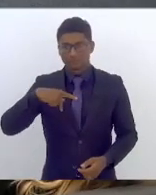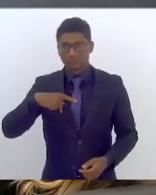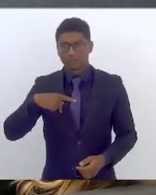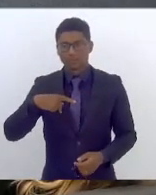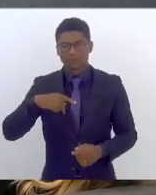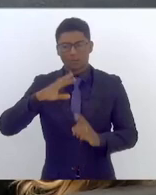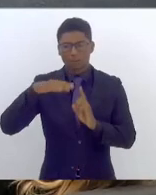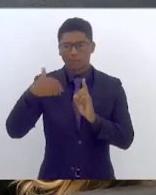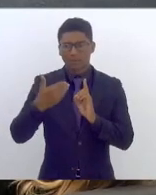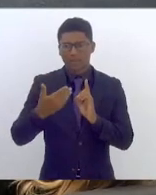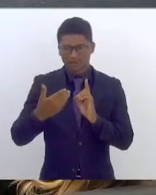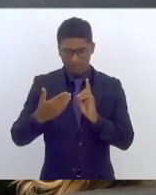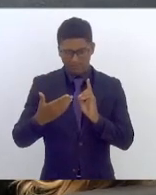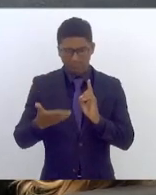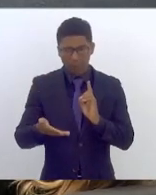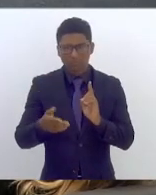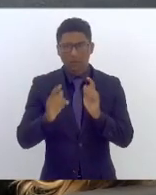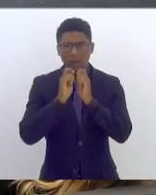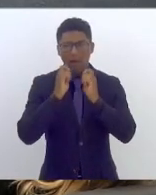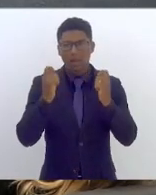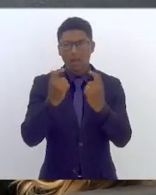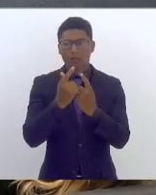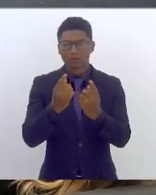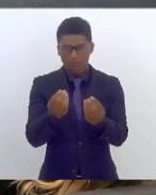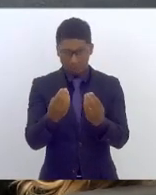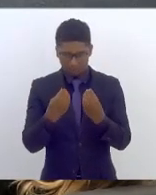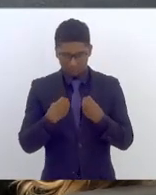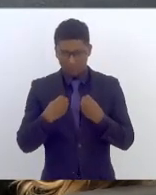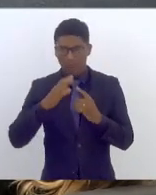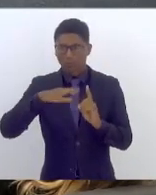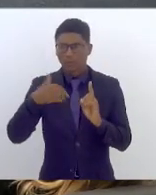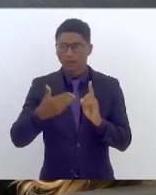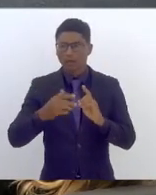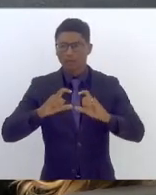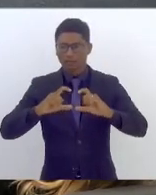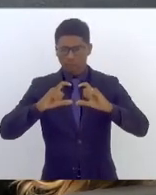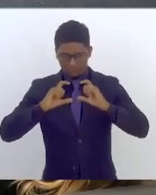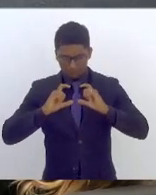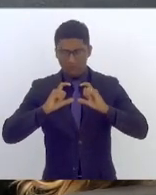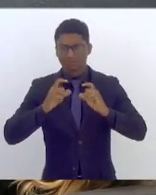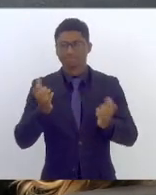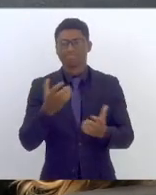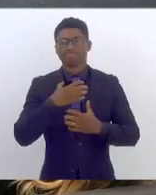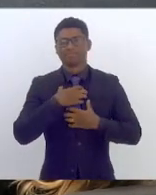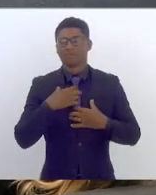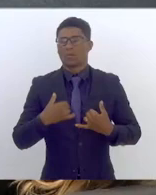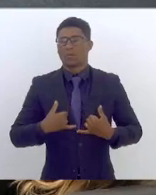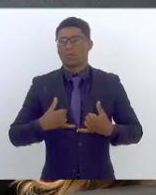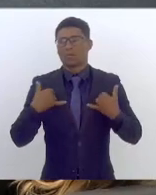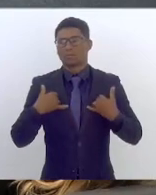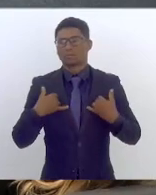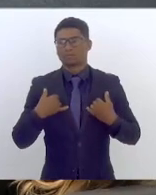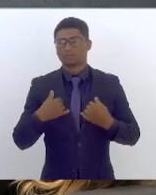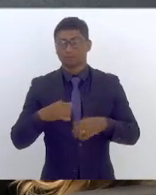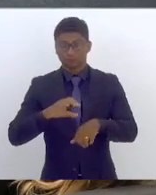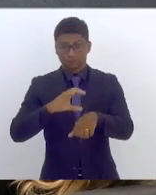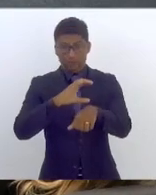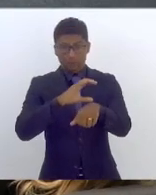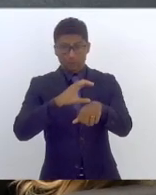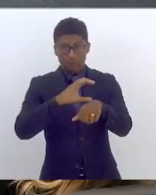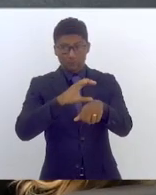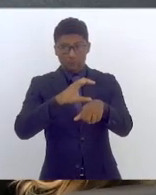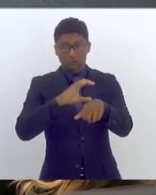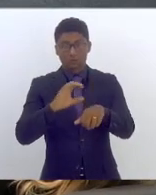povo e da Democracia é motivo de muito orgulho a Constituição Federal incumbiu ao Ministério